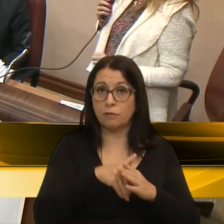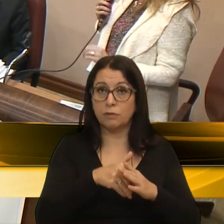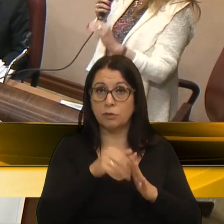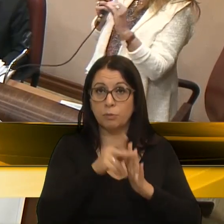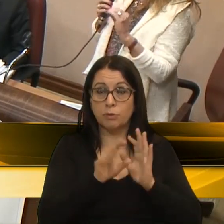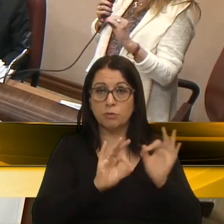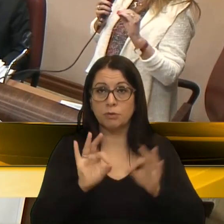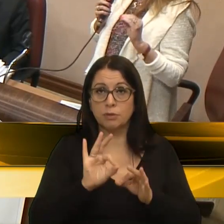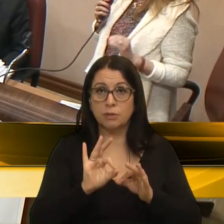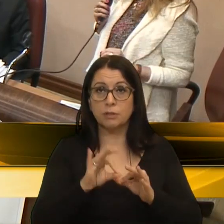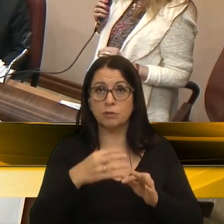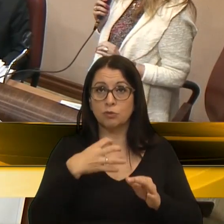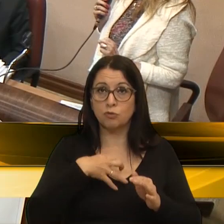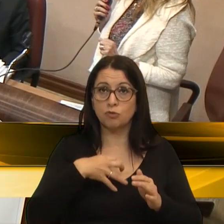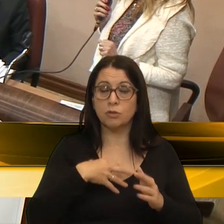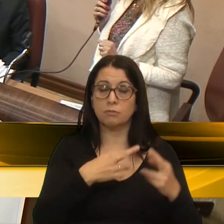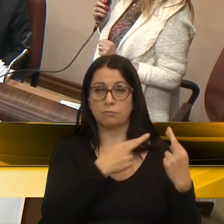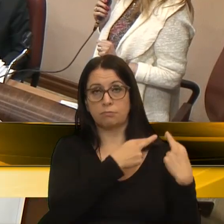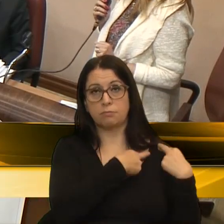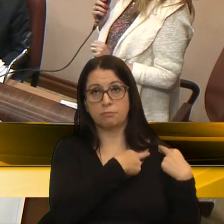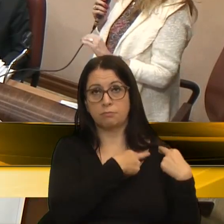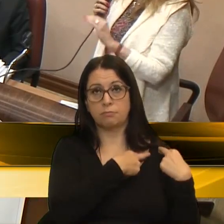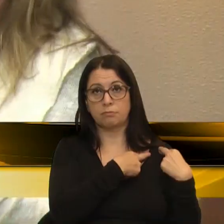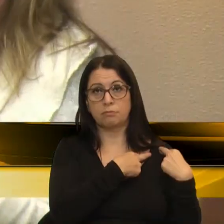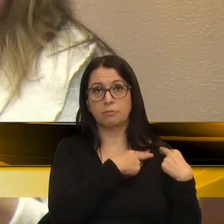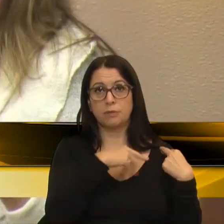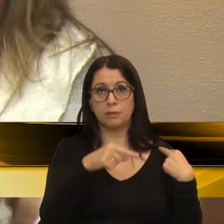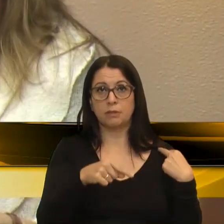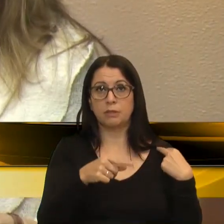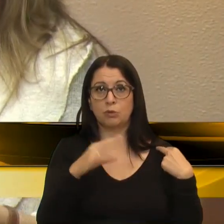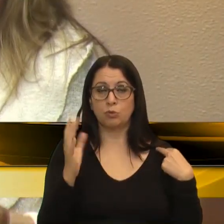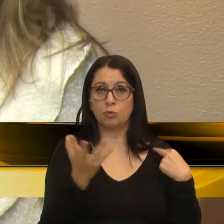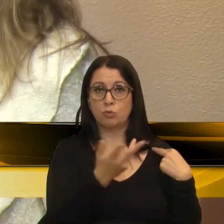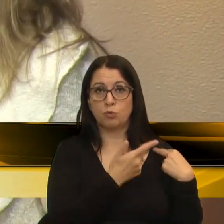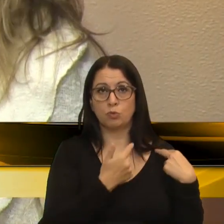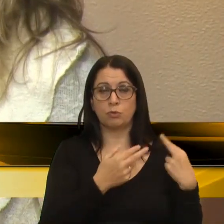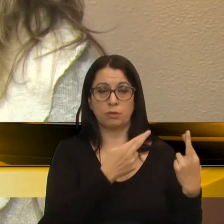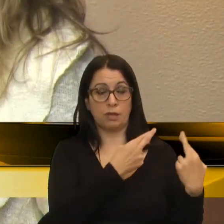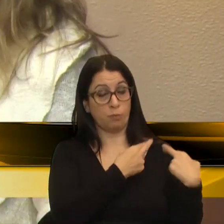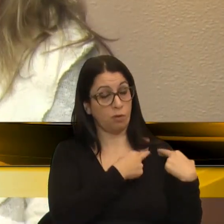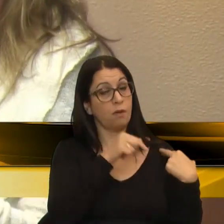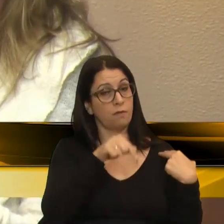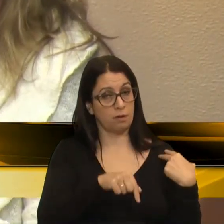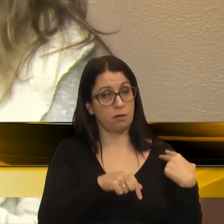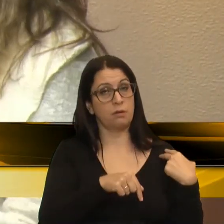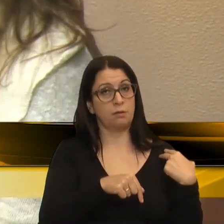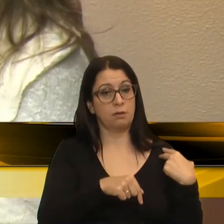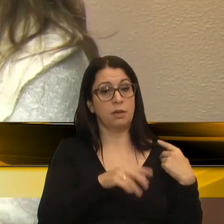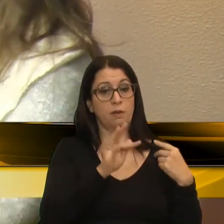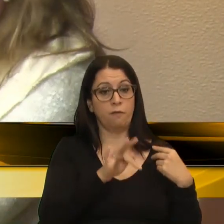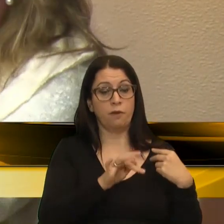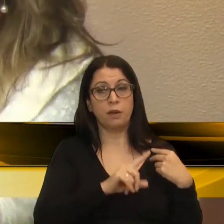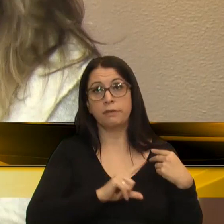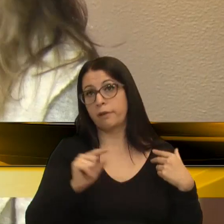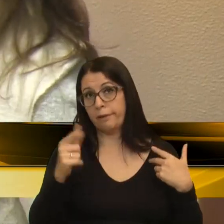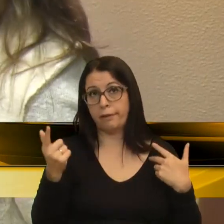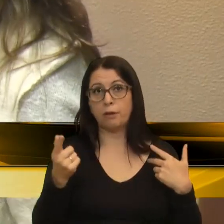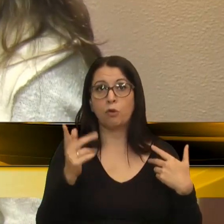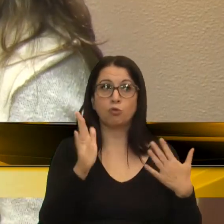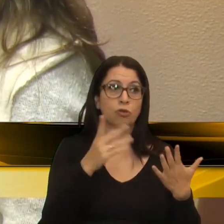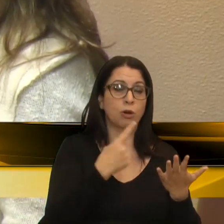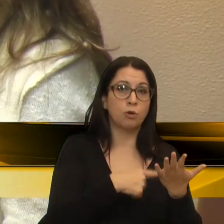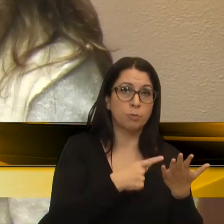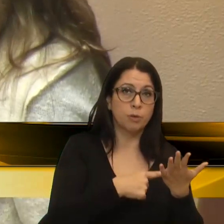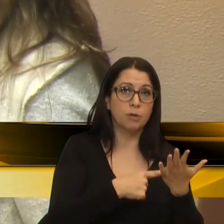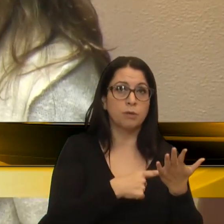plano diretor de uma forma responsável. Então, assim, sejamos todos responsáveis em sair daqui ou já combinar